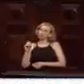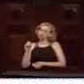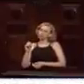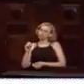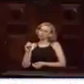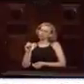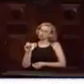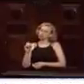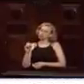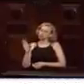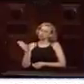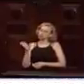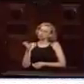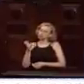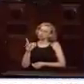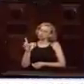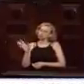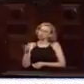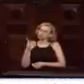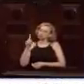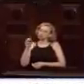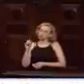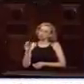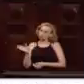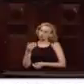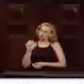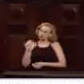200 milhões de reais para construir um teleférico.